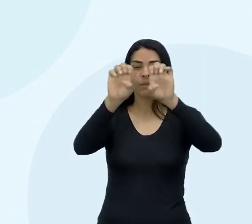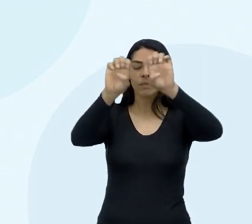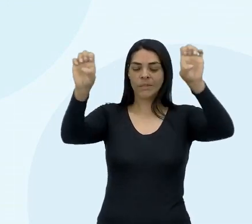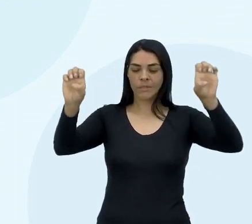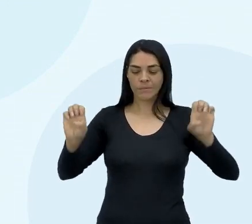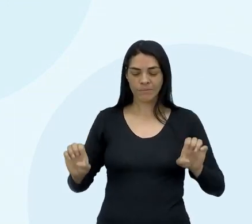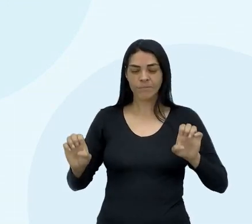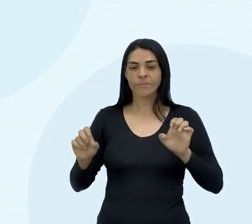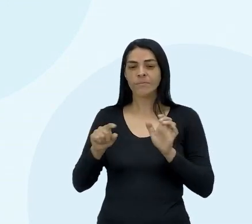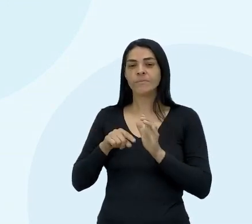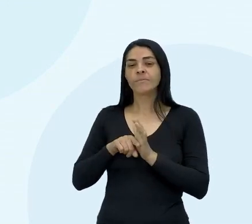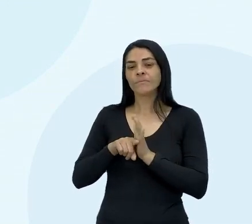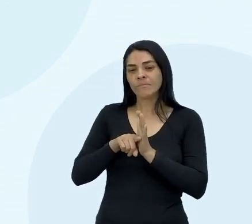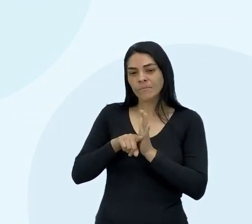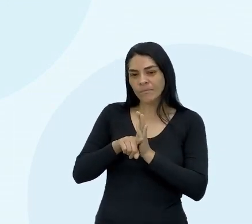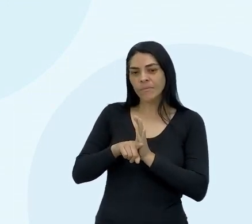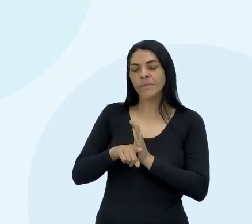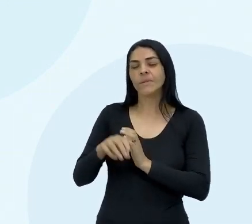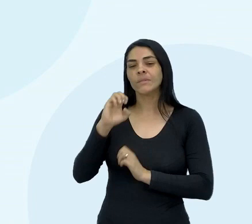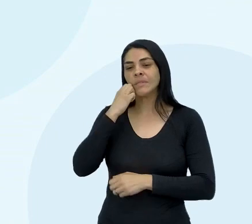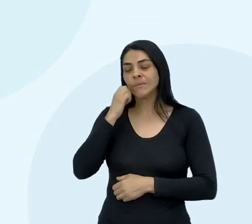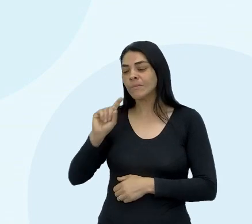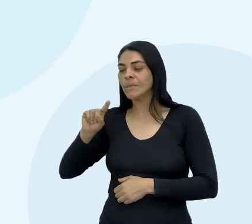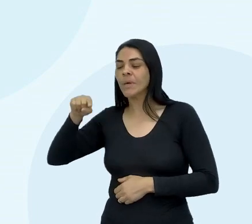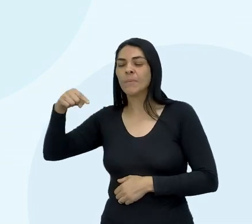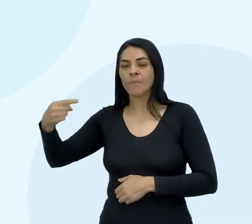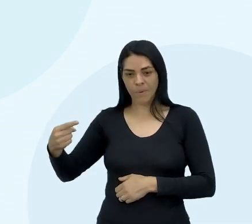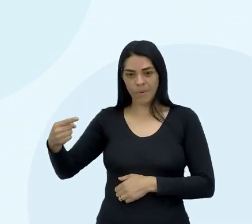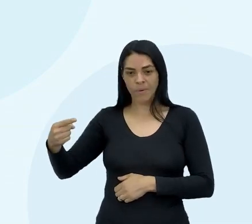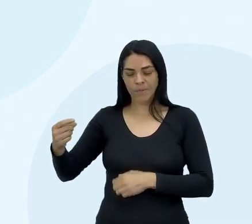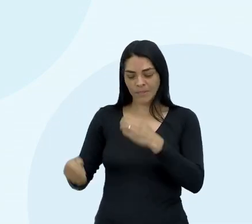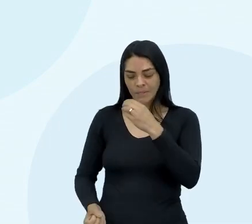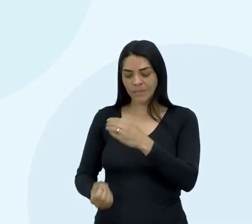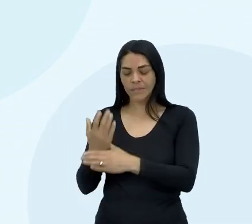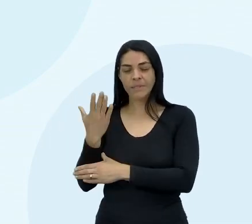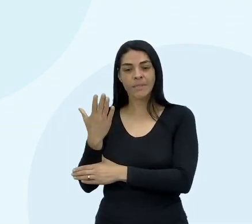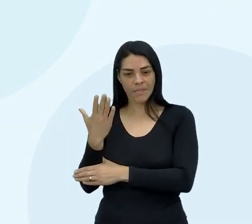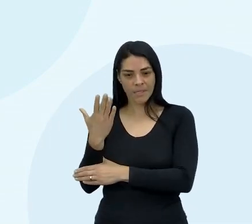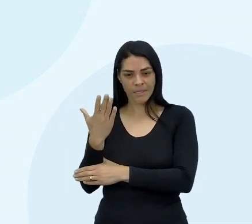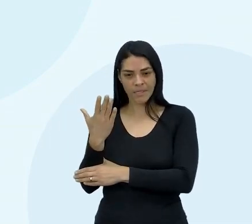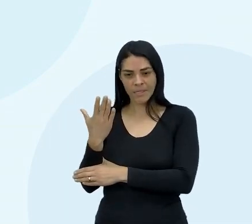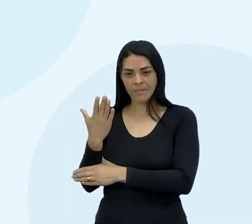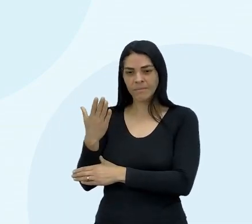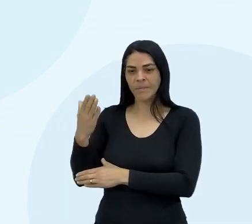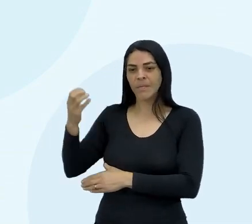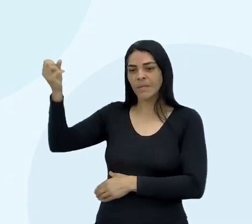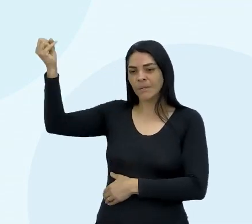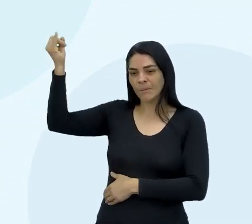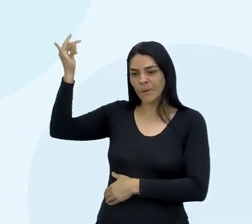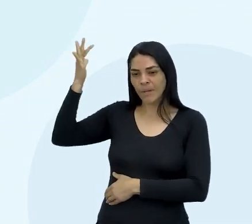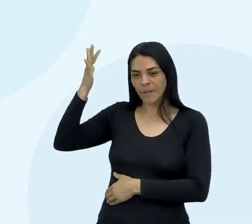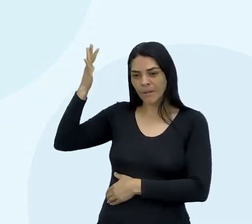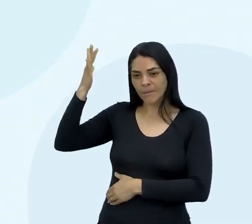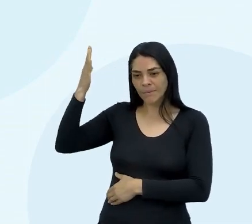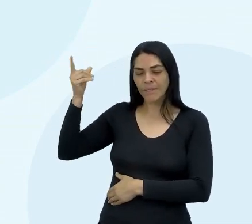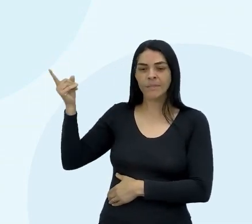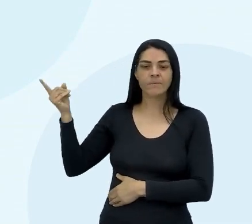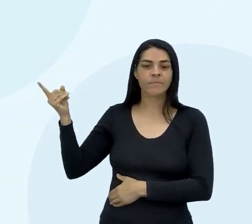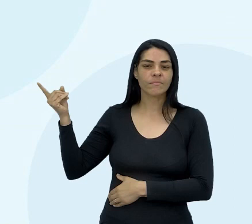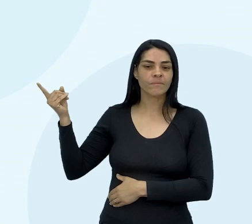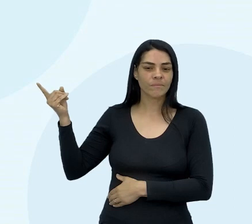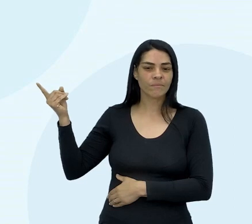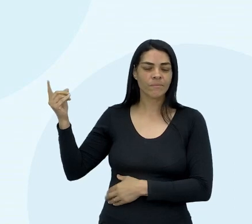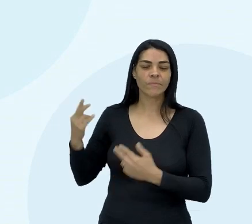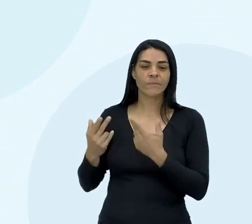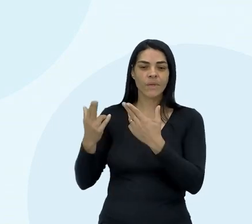investigação científica. Depois que a gente pesquisa, a gente cria através dessa lâmpada aí, né? Que é como se fosse... No